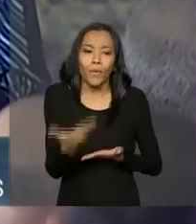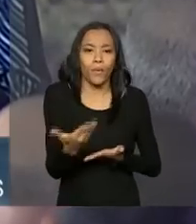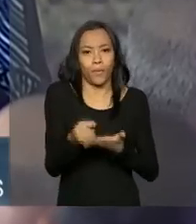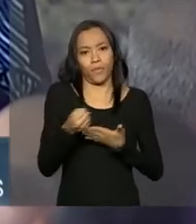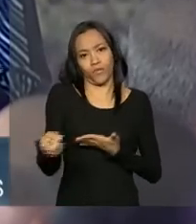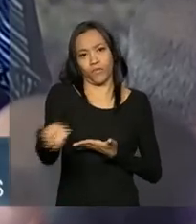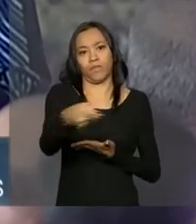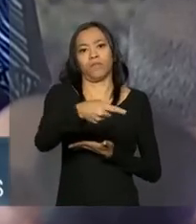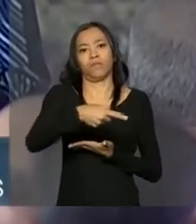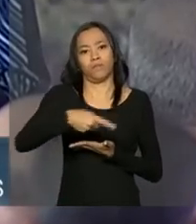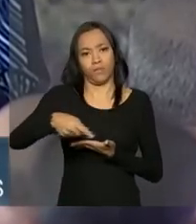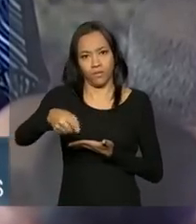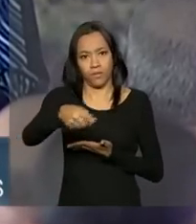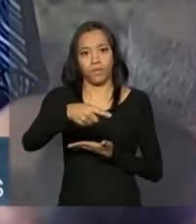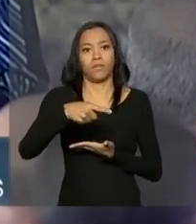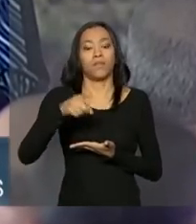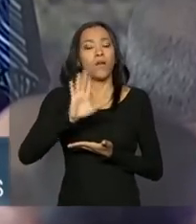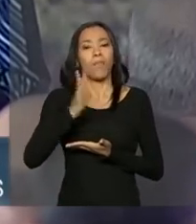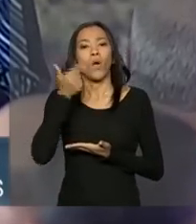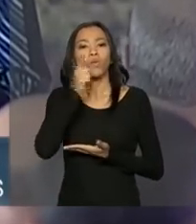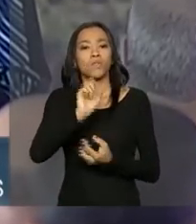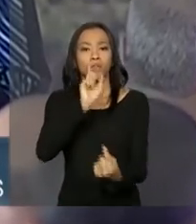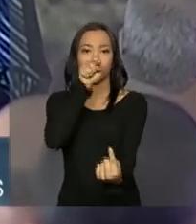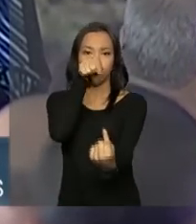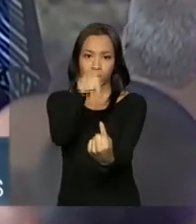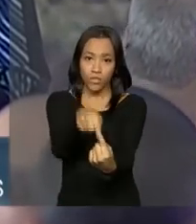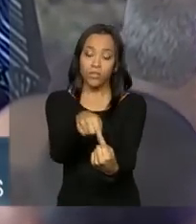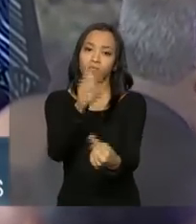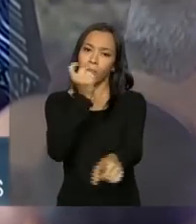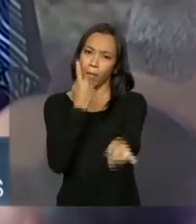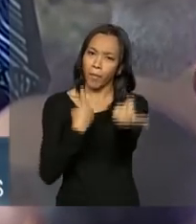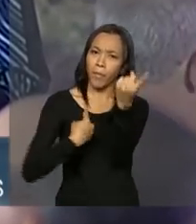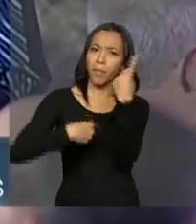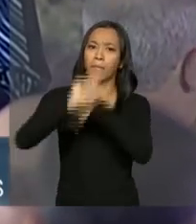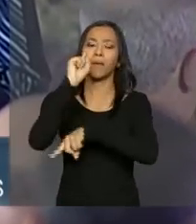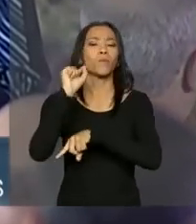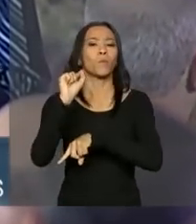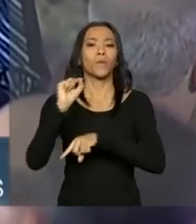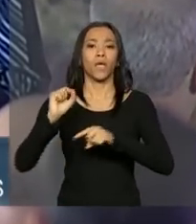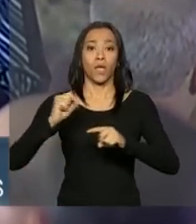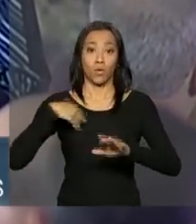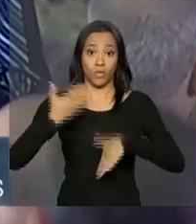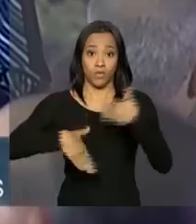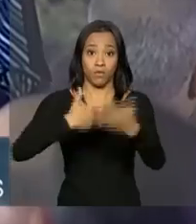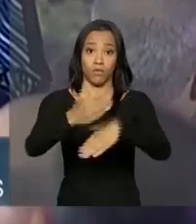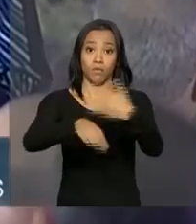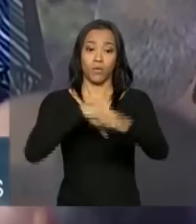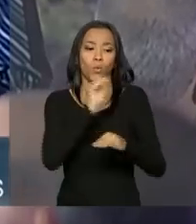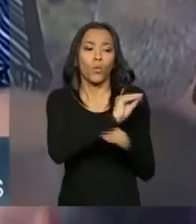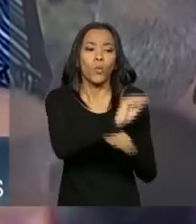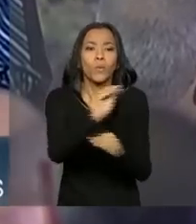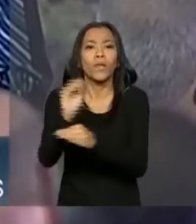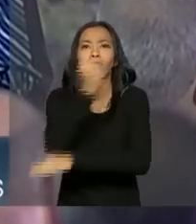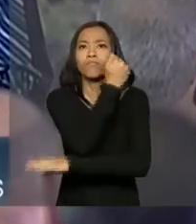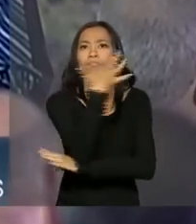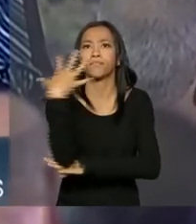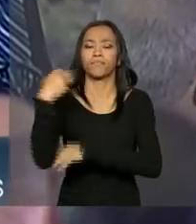a consecução dos objetivos de desenvolvimento sustentável,